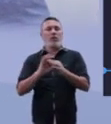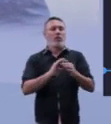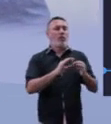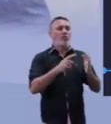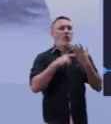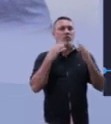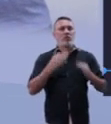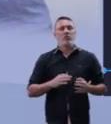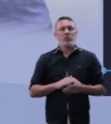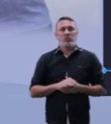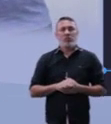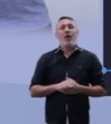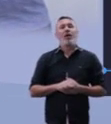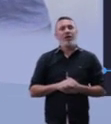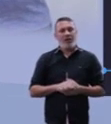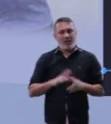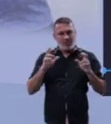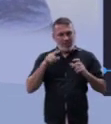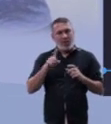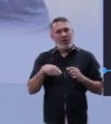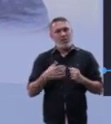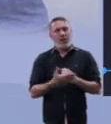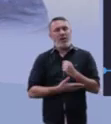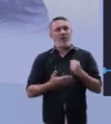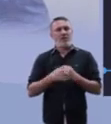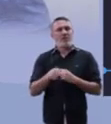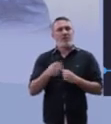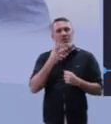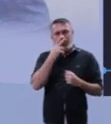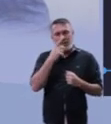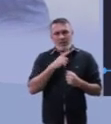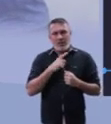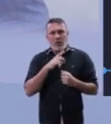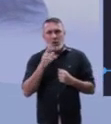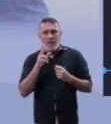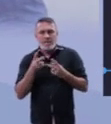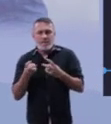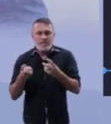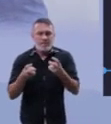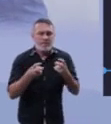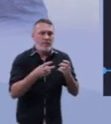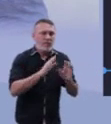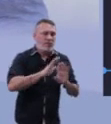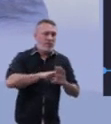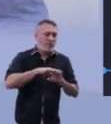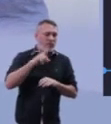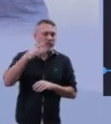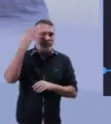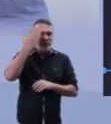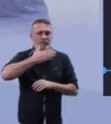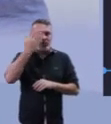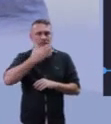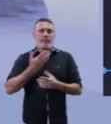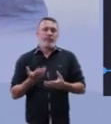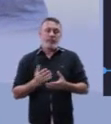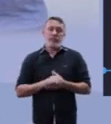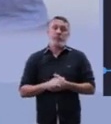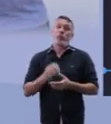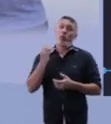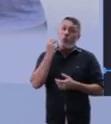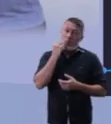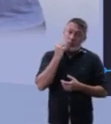que é ligação com essa. Então, ele já trata basicamente disso aí, essa filtragem de informações,